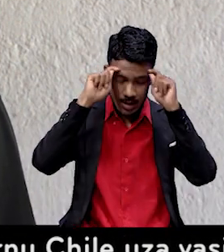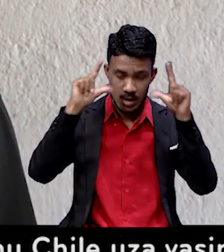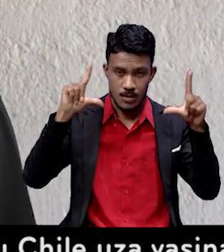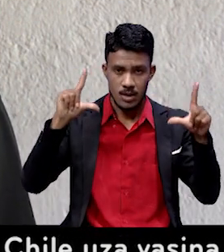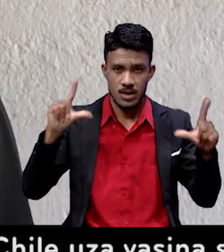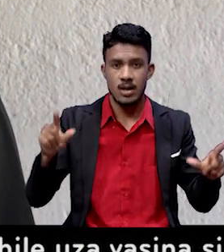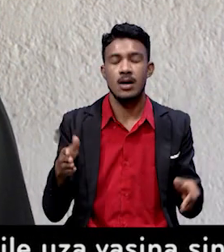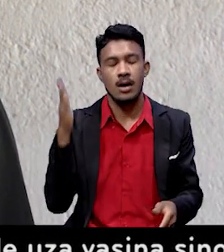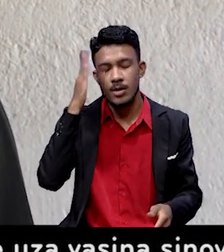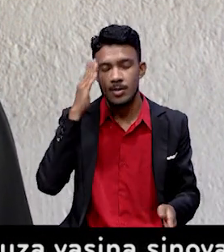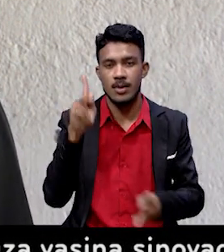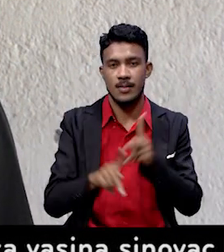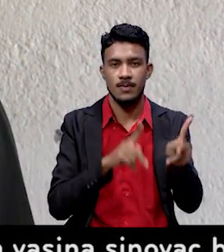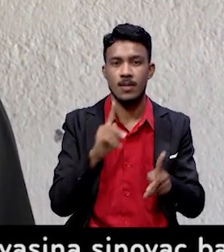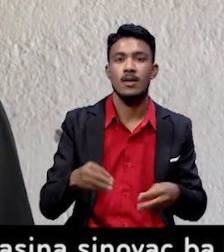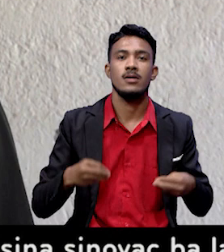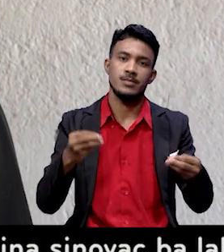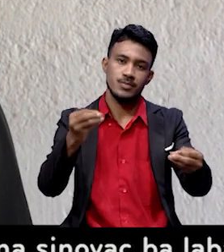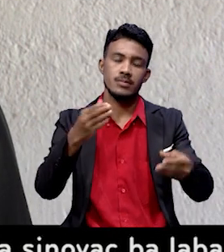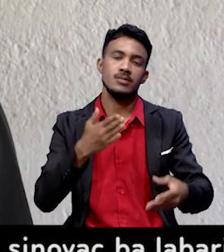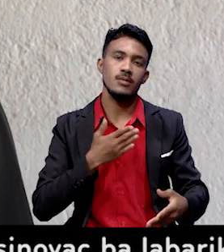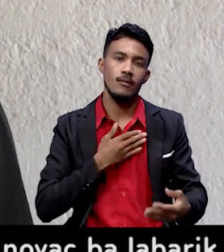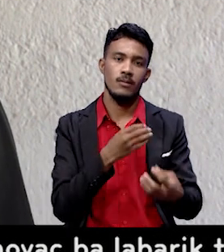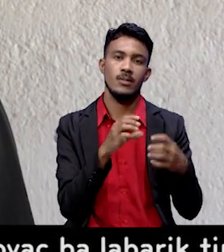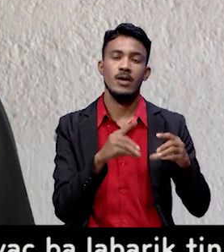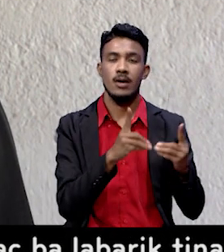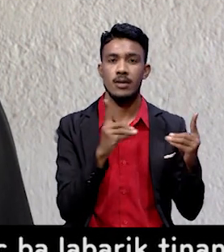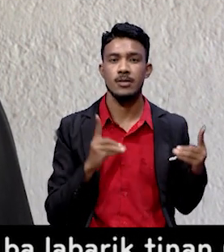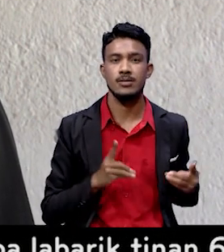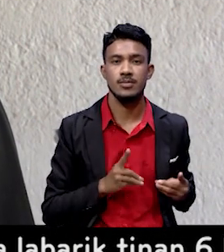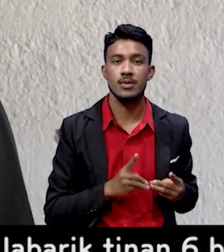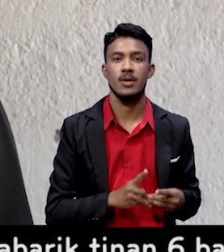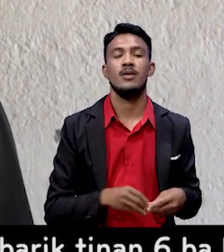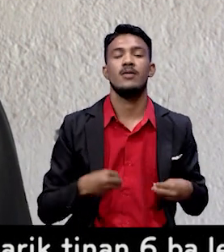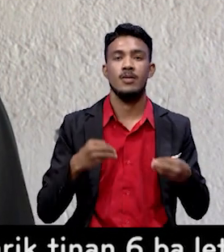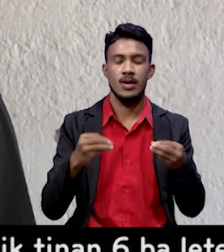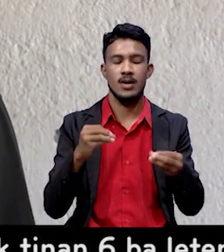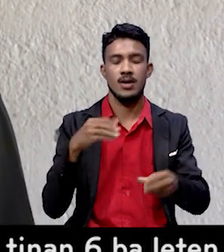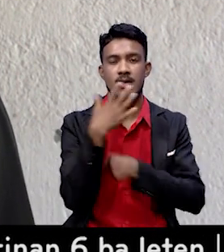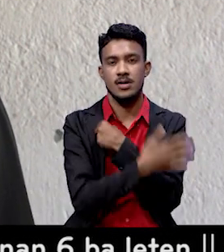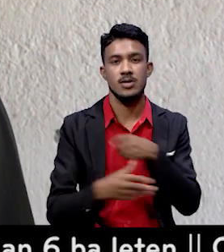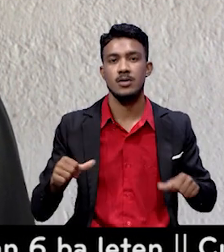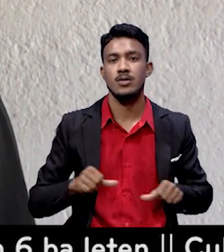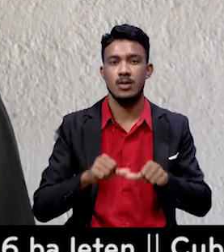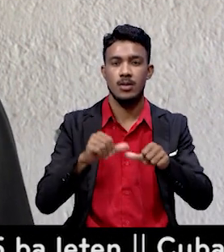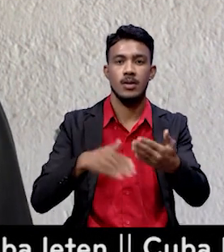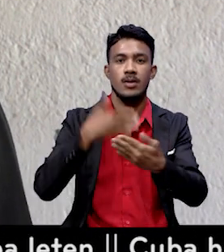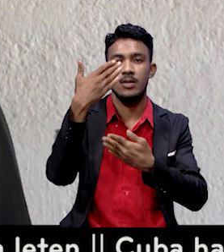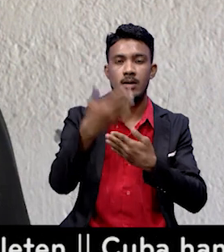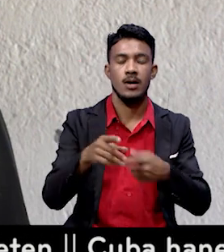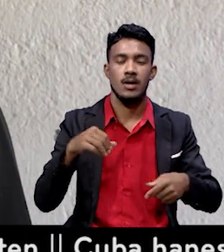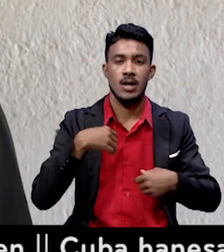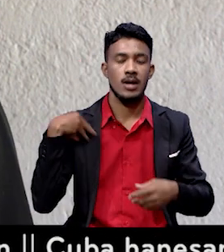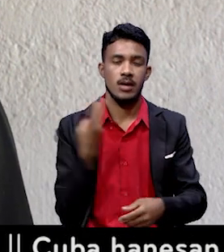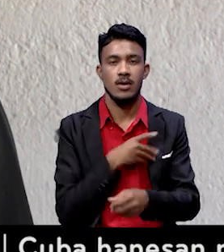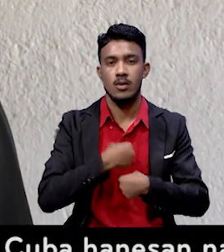se iramos lá na mente, a tuita, a nação, e lá o dia que vai em. Aí está tudo, a casa, para a nação, e lá vele,